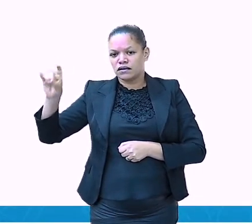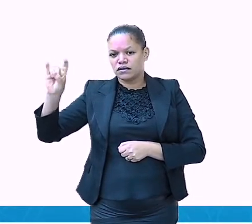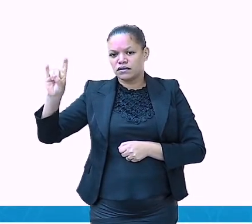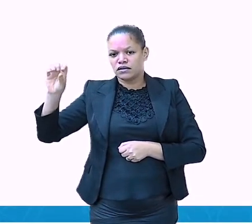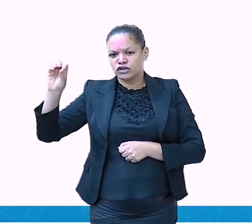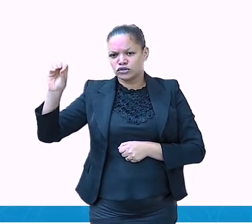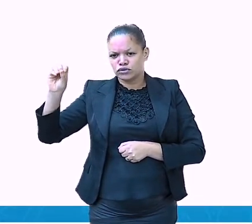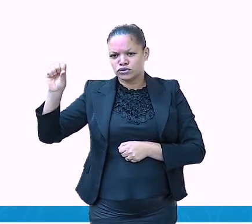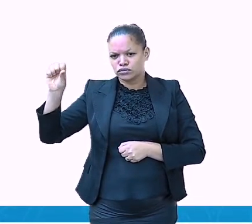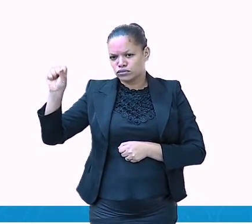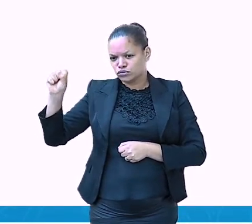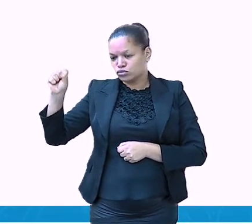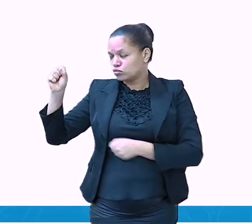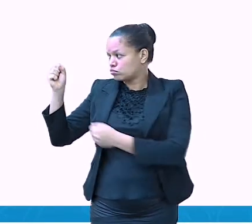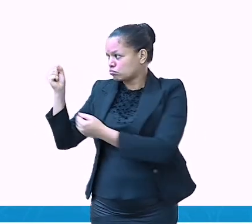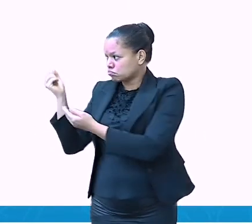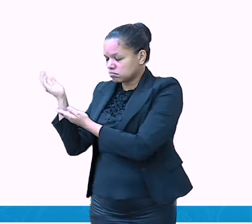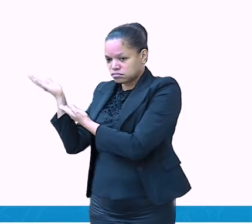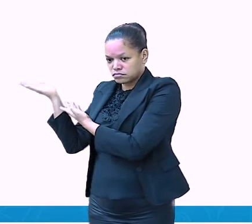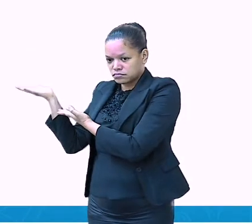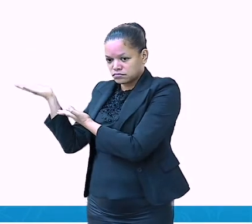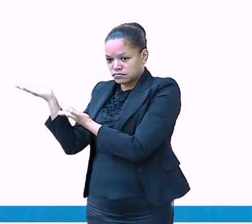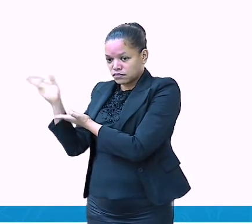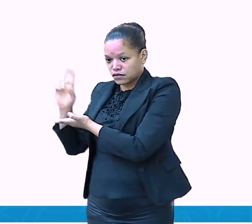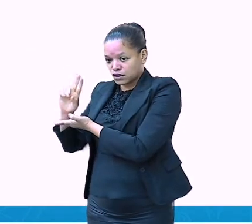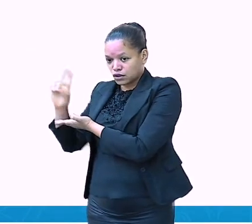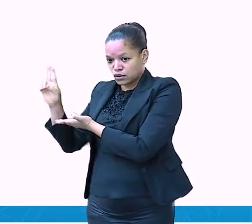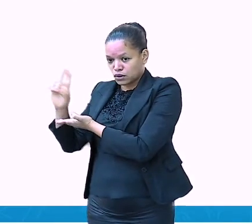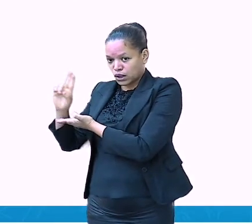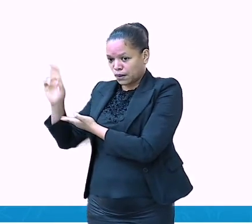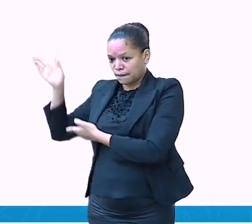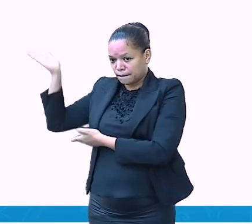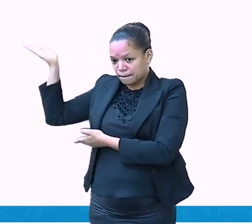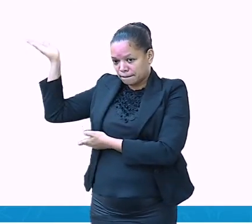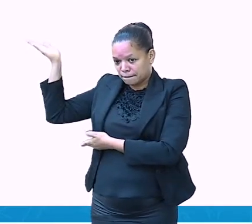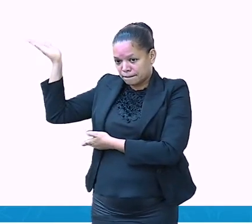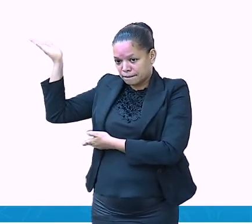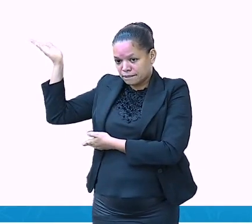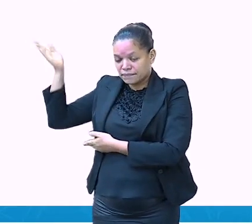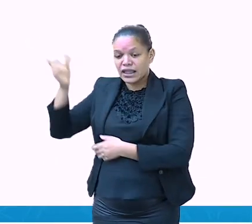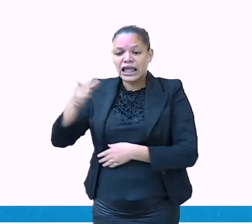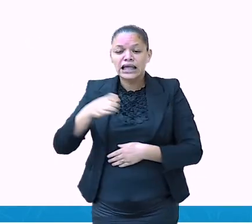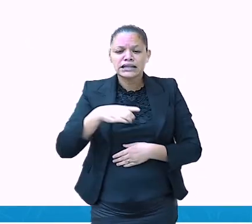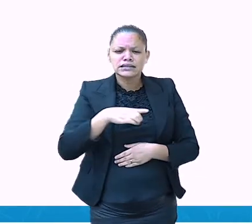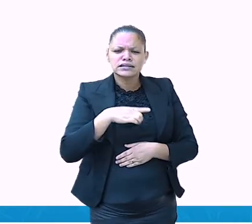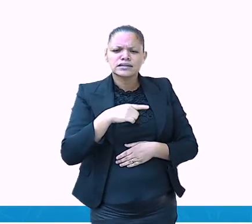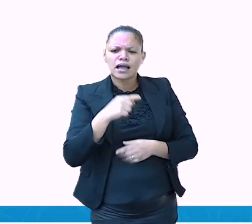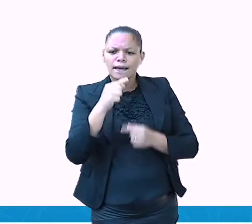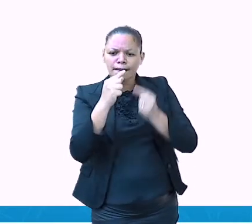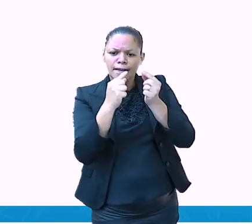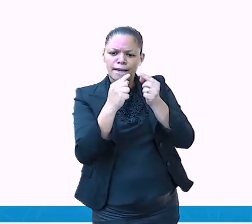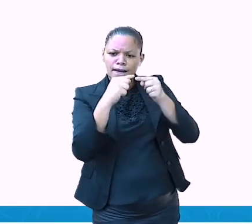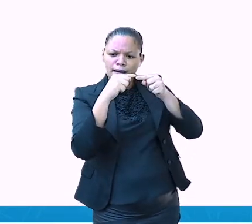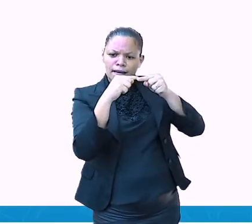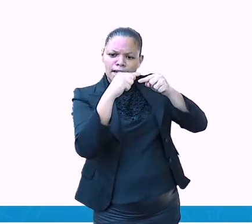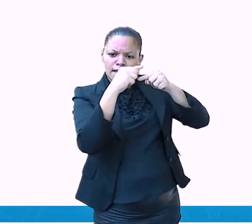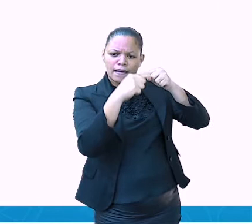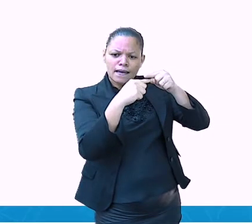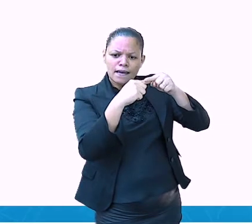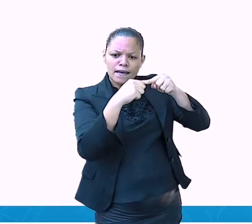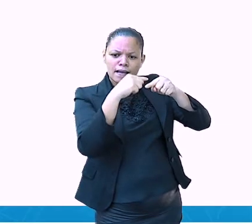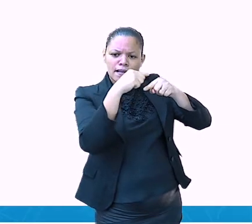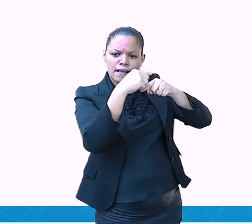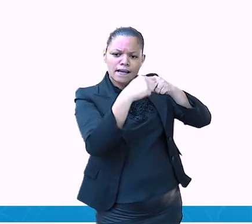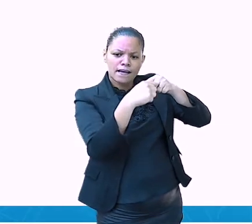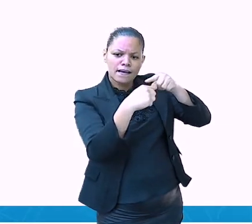aí para esses animais invertebrados. Eles têm anéis na estrutura do seu corpo, ó. E esses